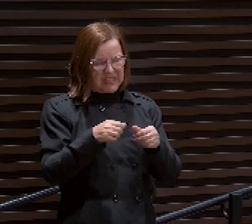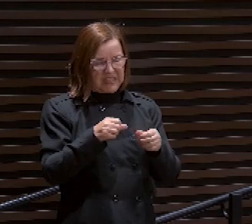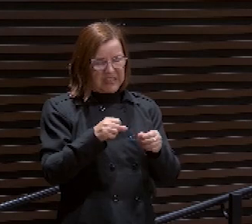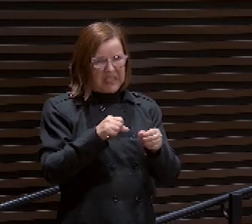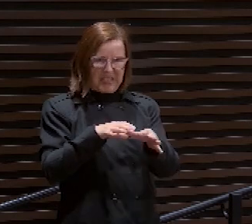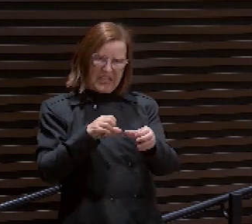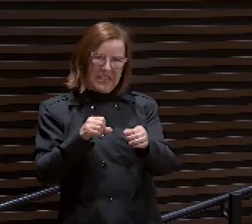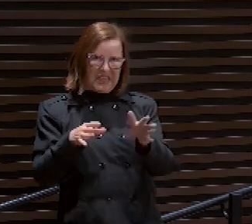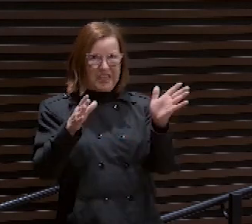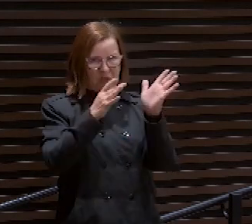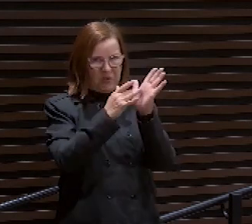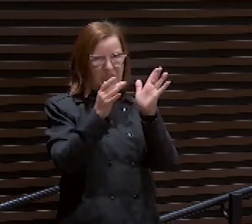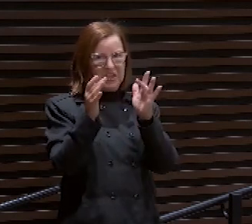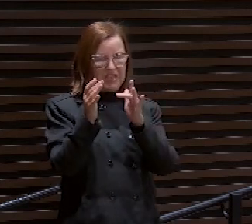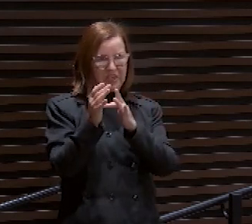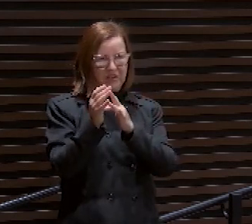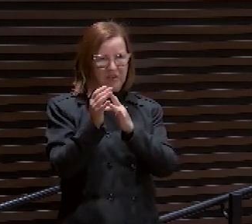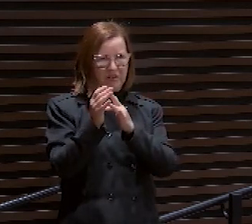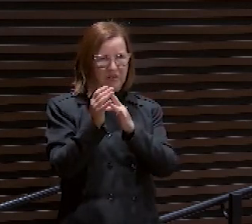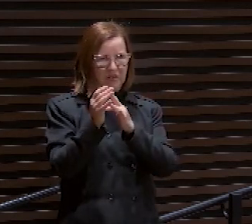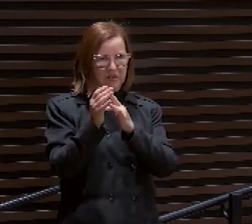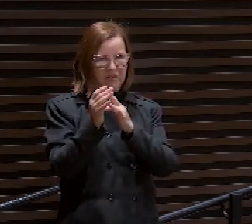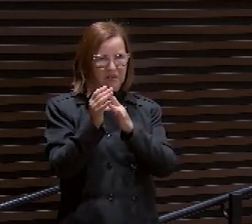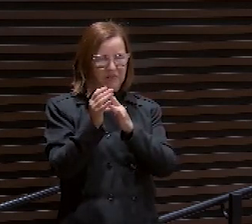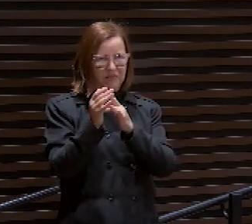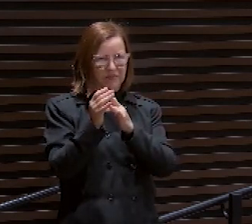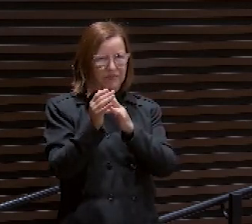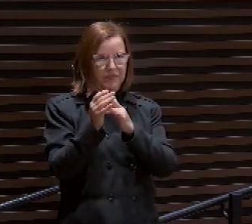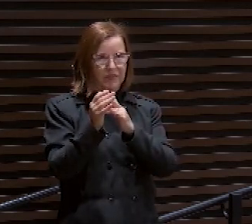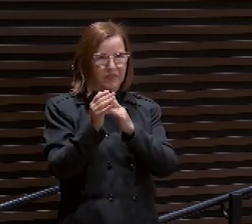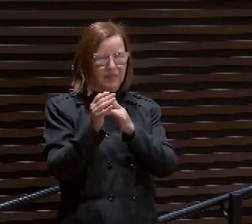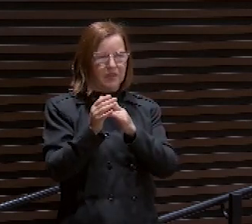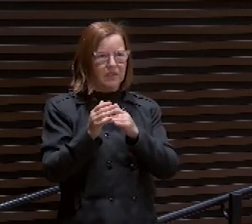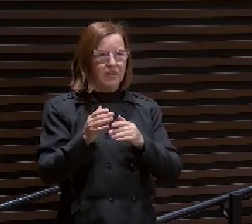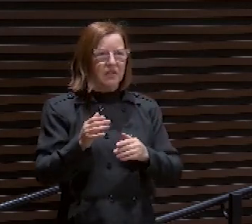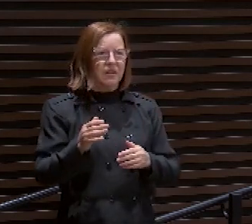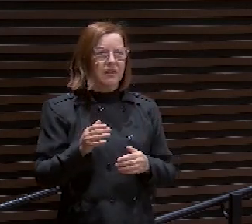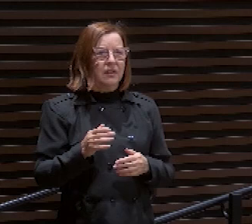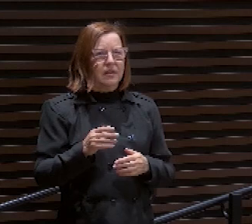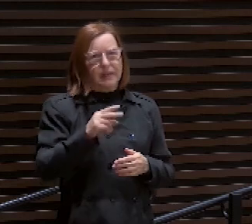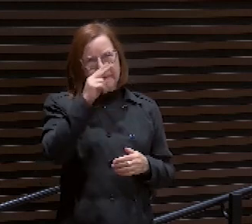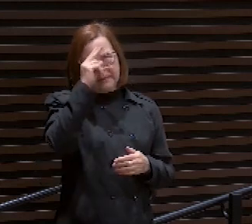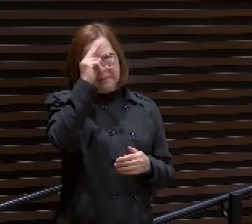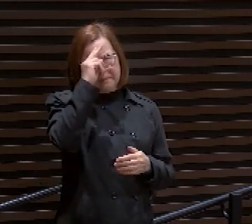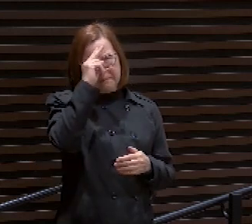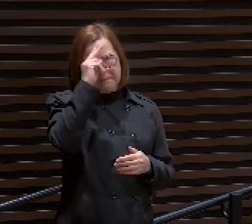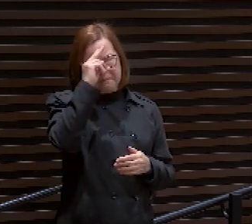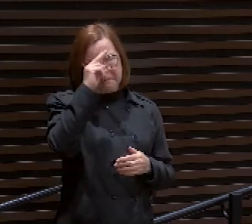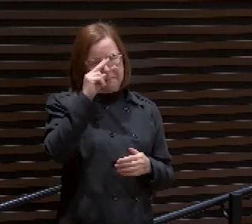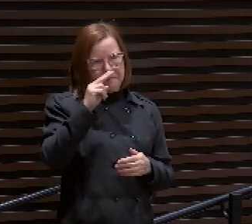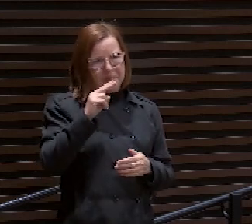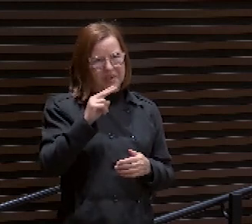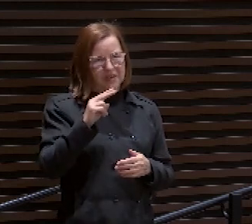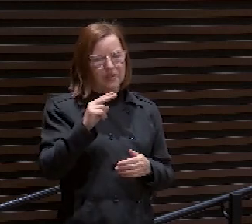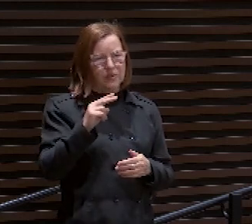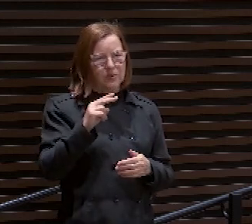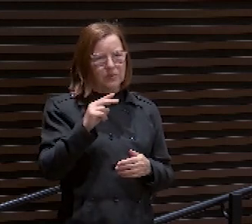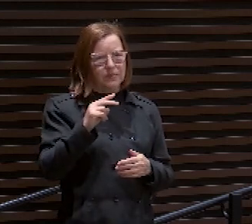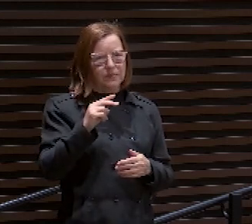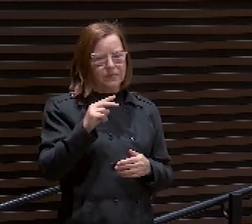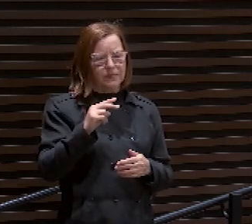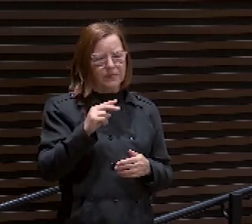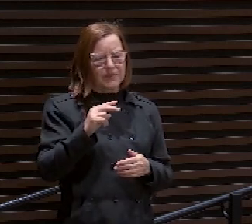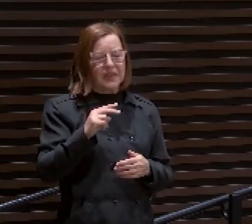Jesus com os relatos bélicos do Antigo Testamento, de matanças com os inimigos